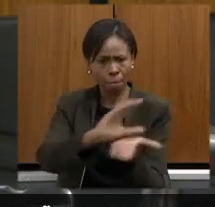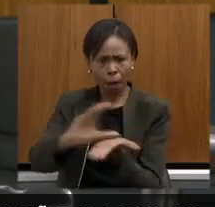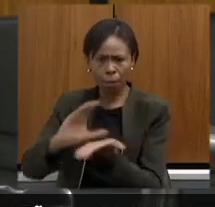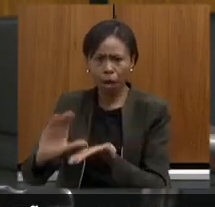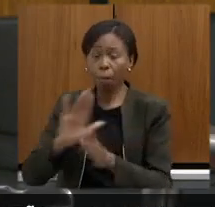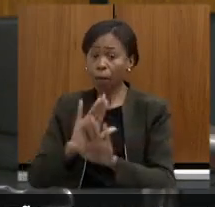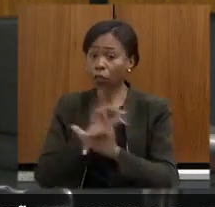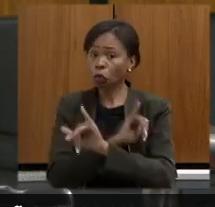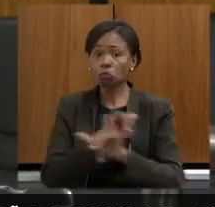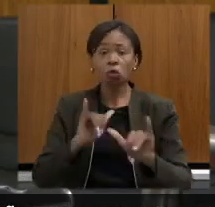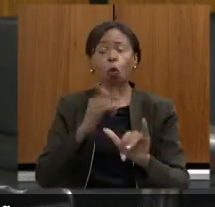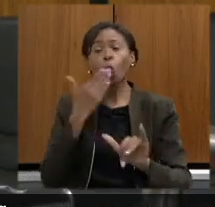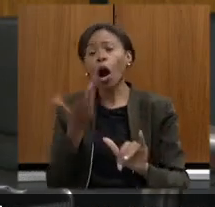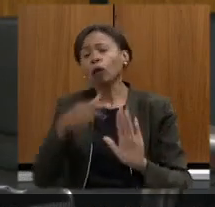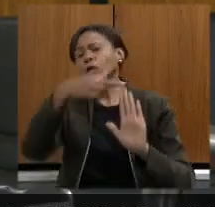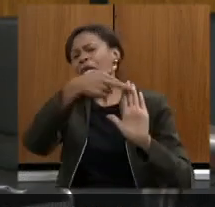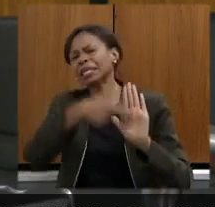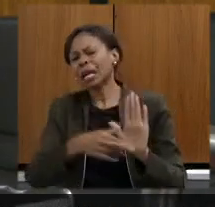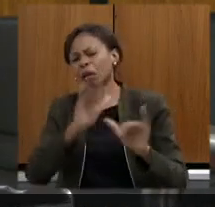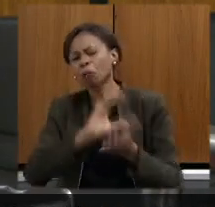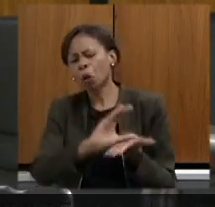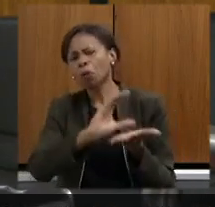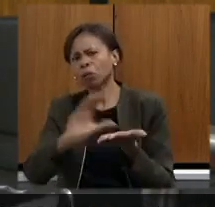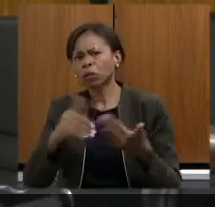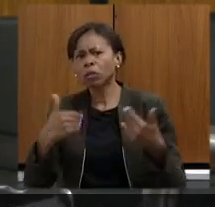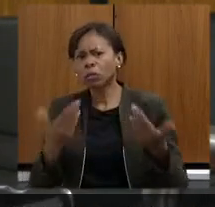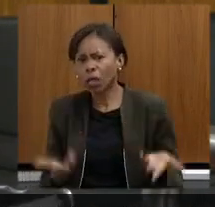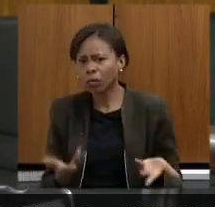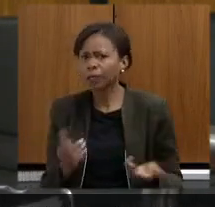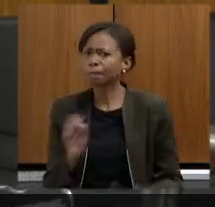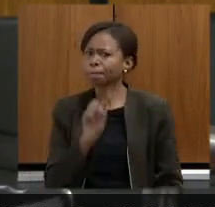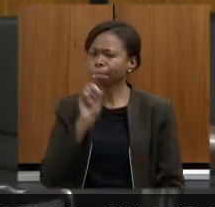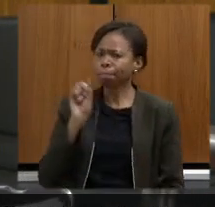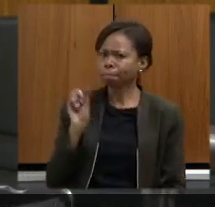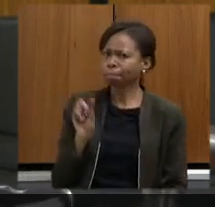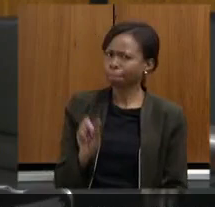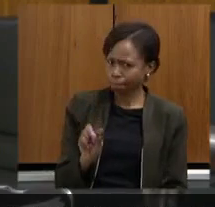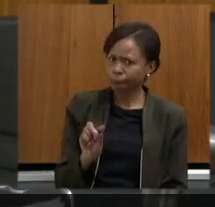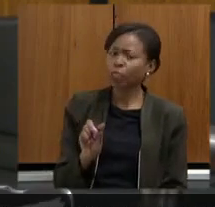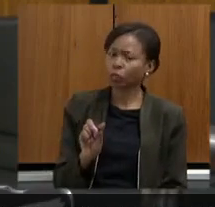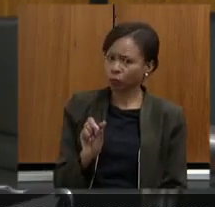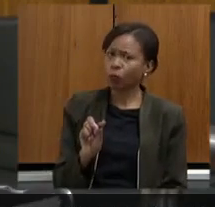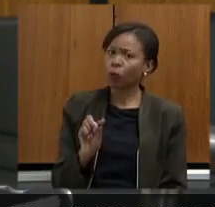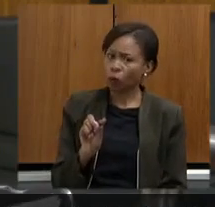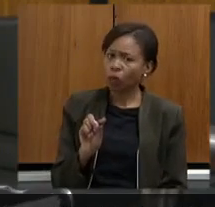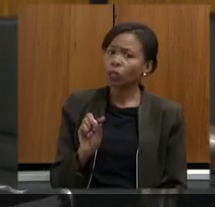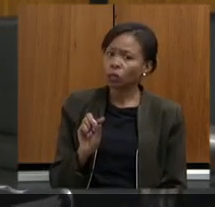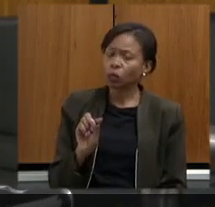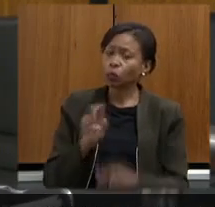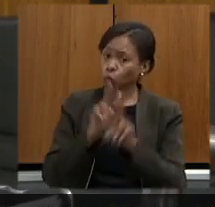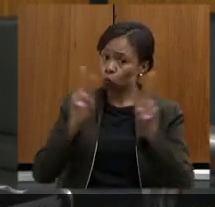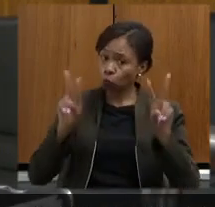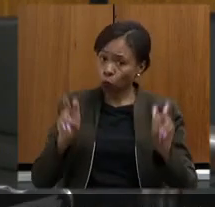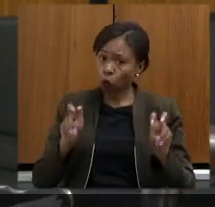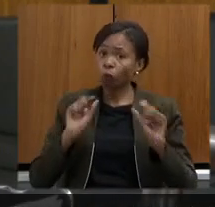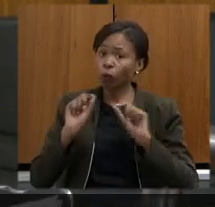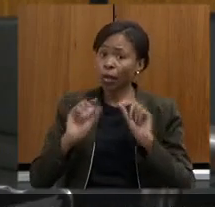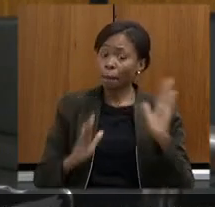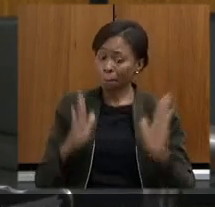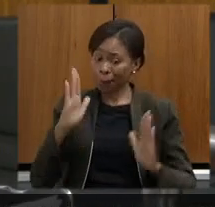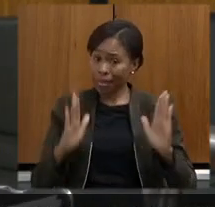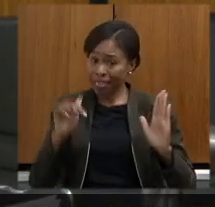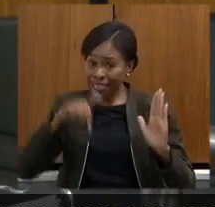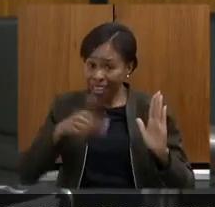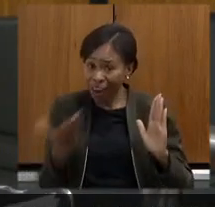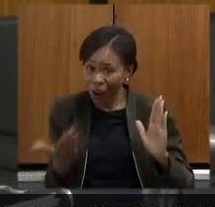divulgação de quais são os critérios é extremamente questionável dentro do contexto de período